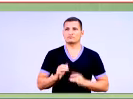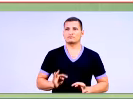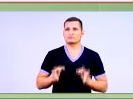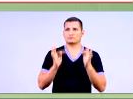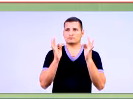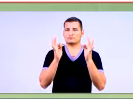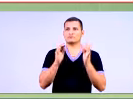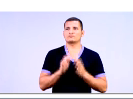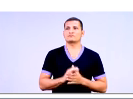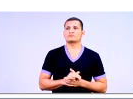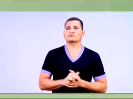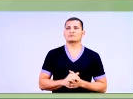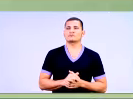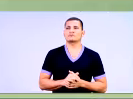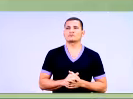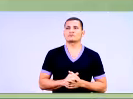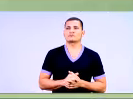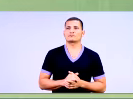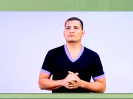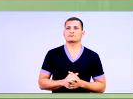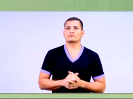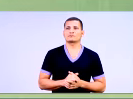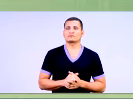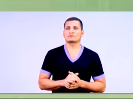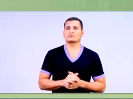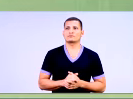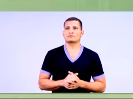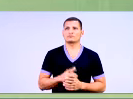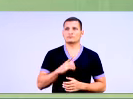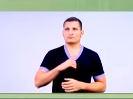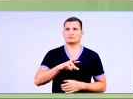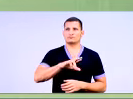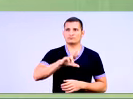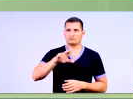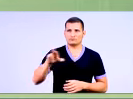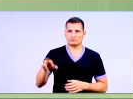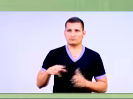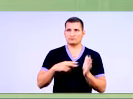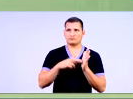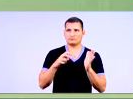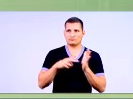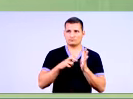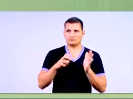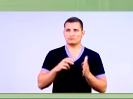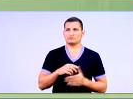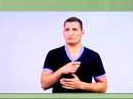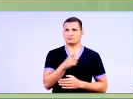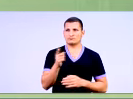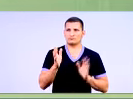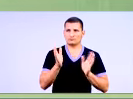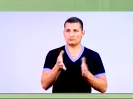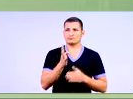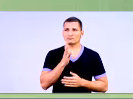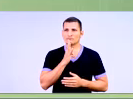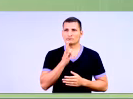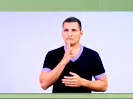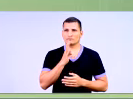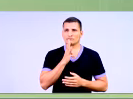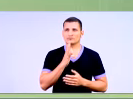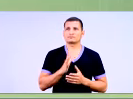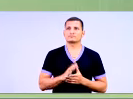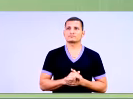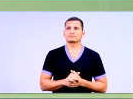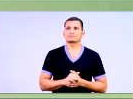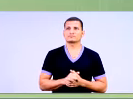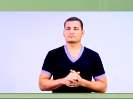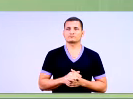Tecnologia de informação. São vários os termos que muitos deles vocês até já conhecem,